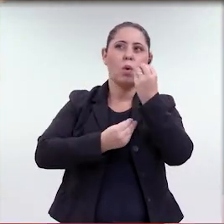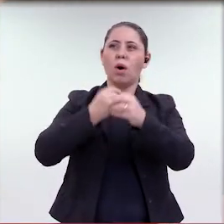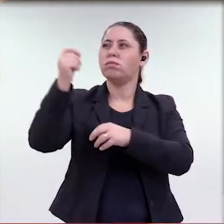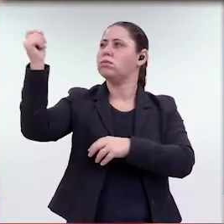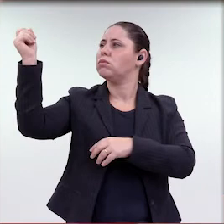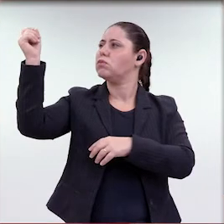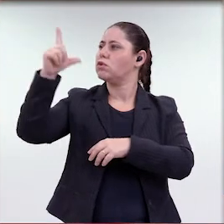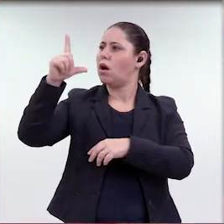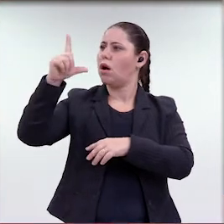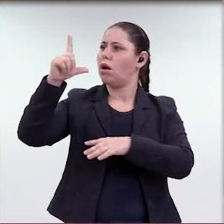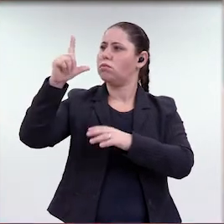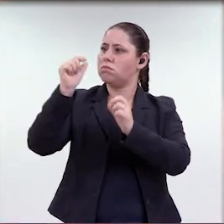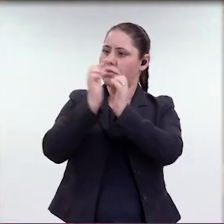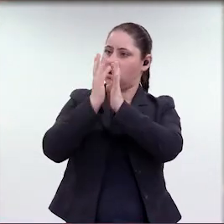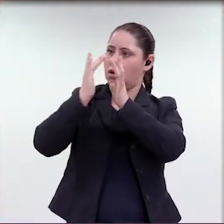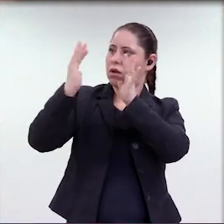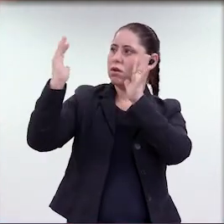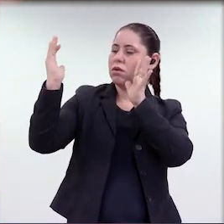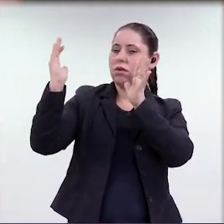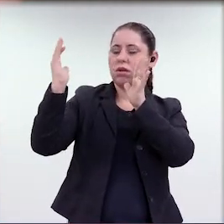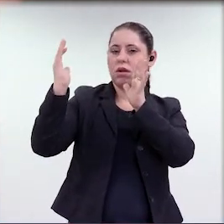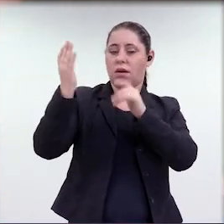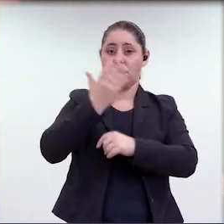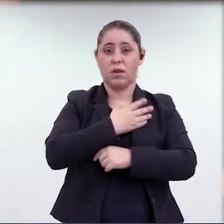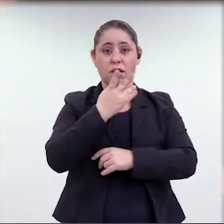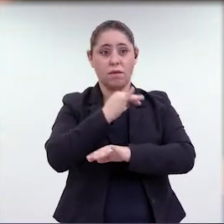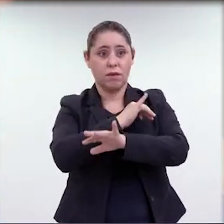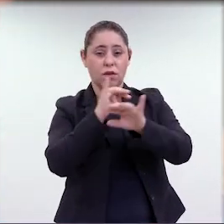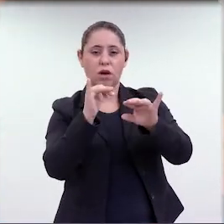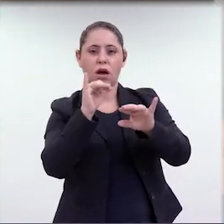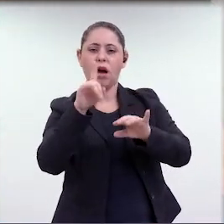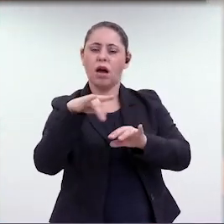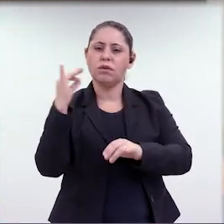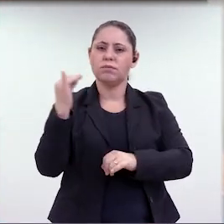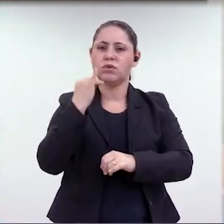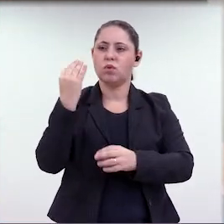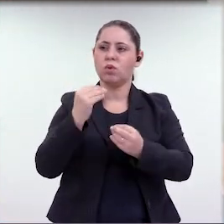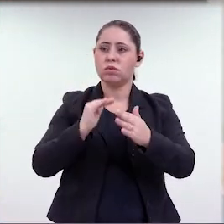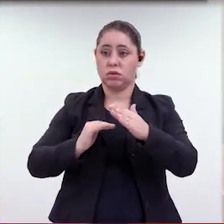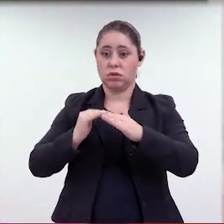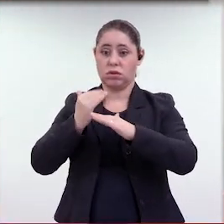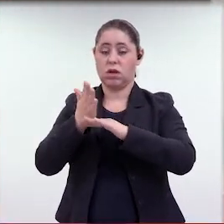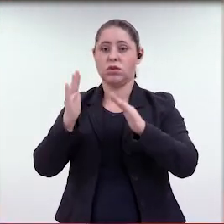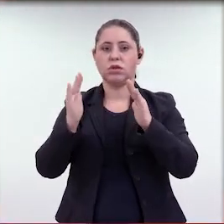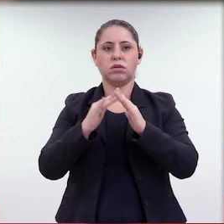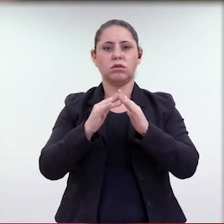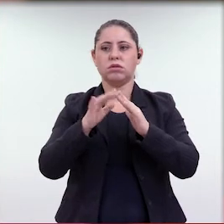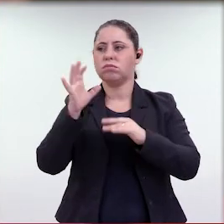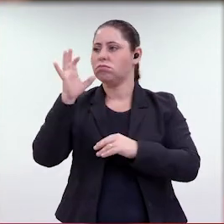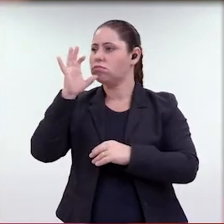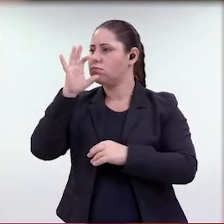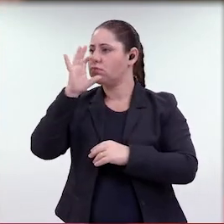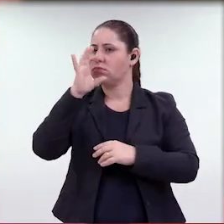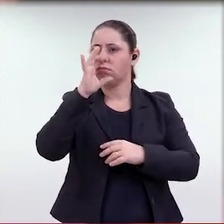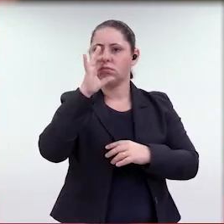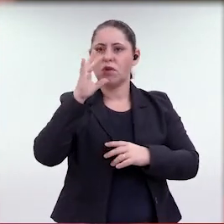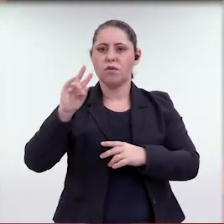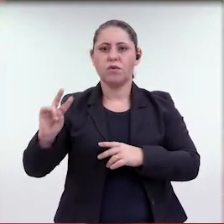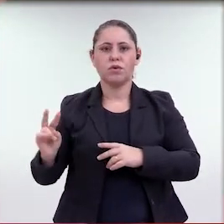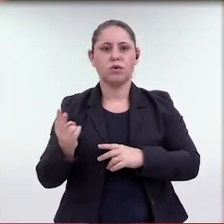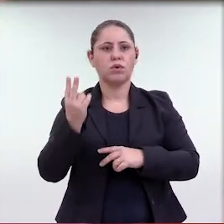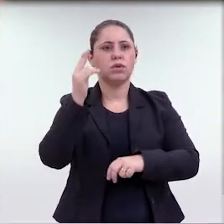amiga me disse isso esses dias, falou assim, olha, é interessante quando a gente sai de casa, que a gente começa a valorizar mais, entendeu?